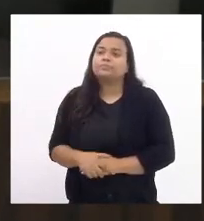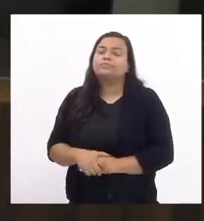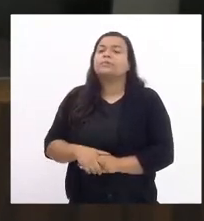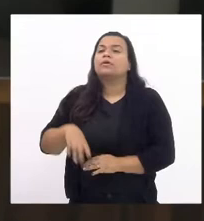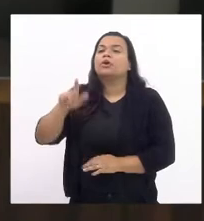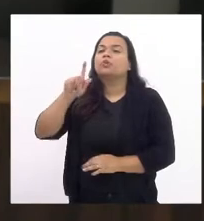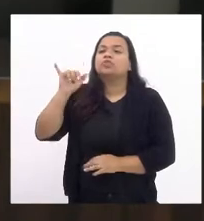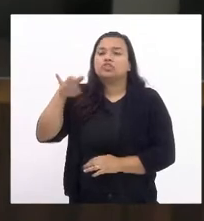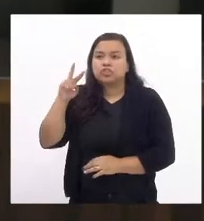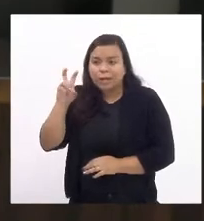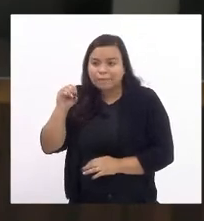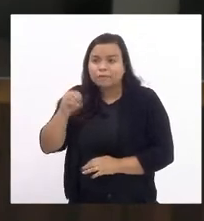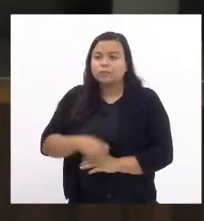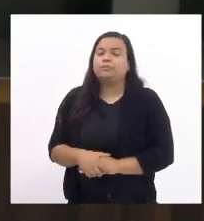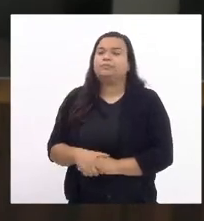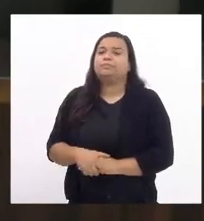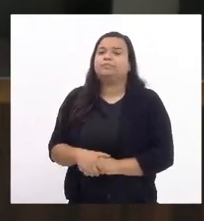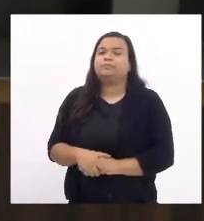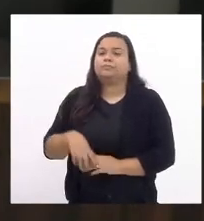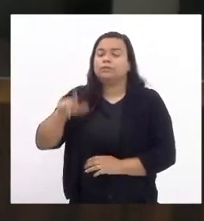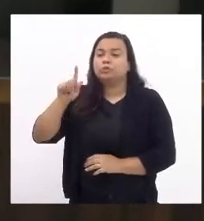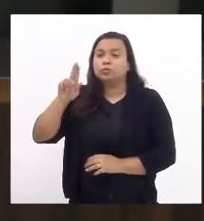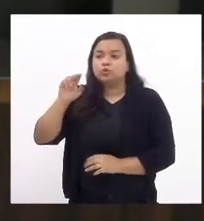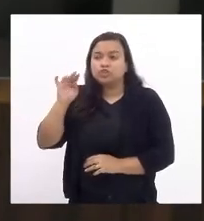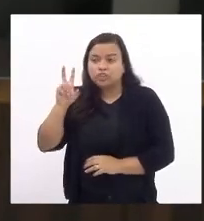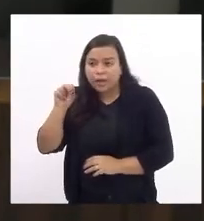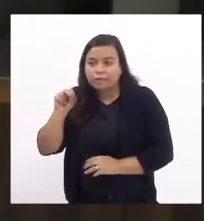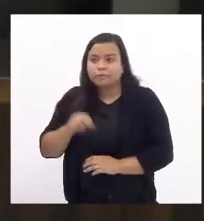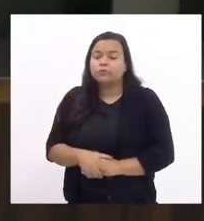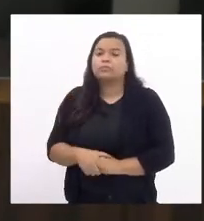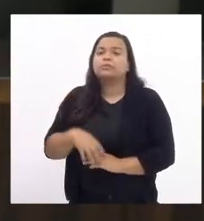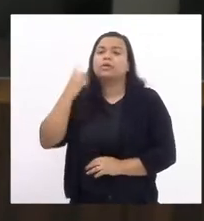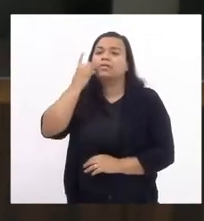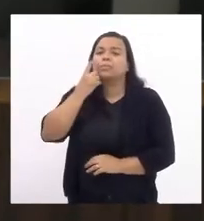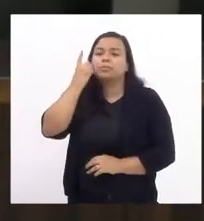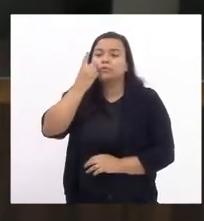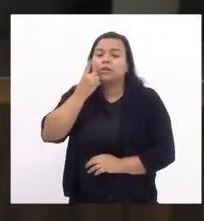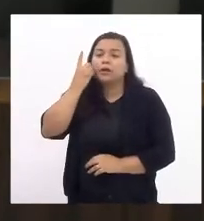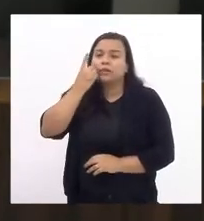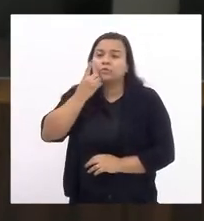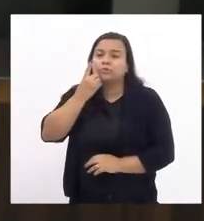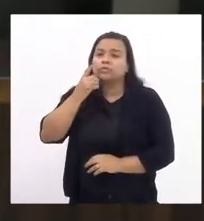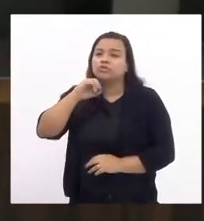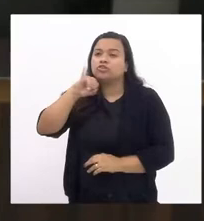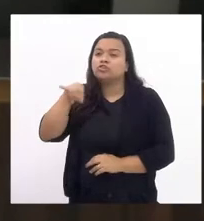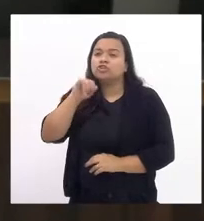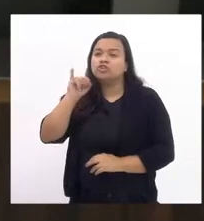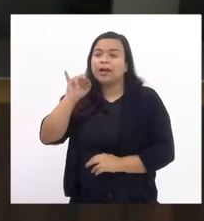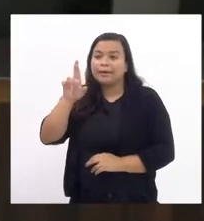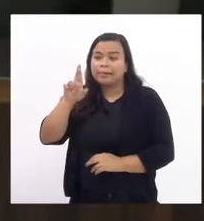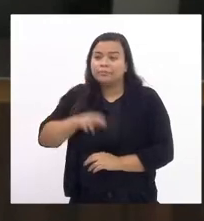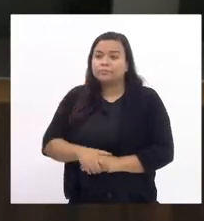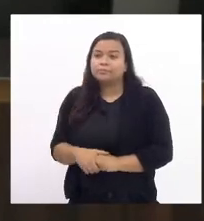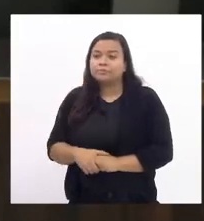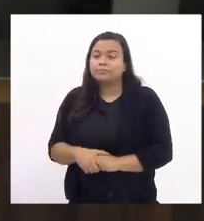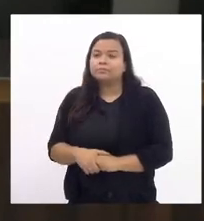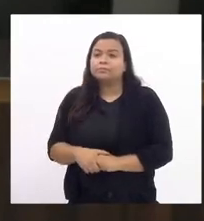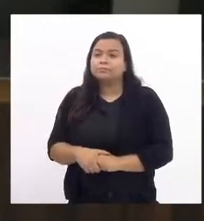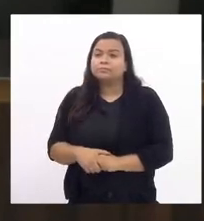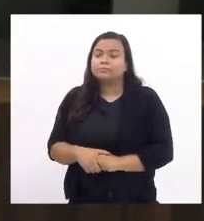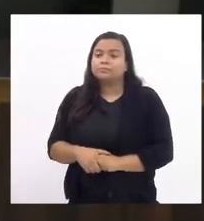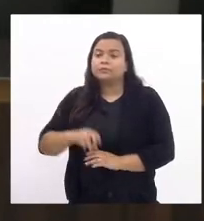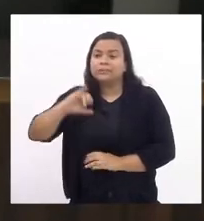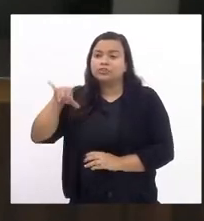Gustavo Schmidt. Deputado Gustavo Schmidt. Deputado Jair Bittencourt. Deputado